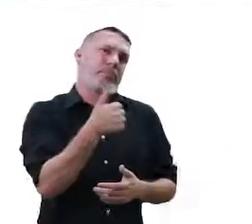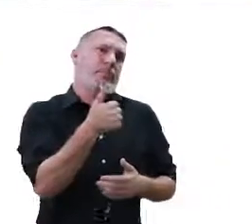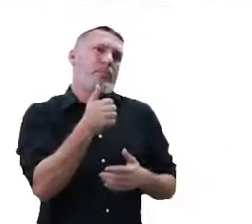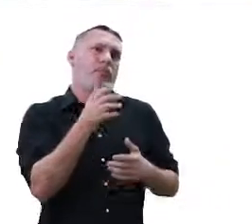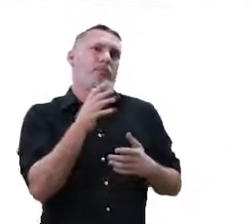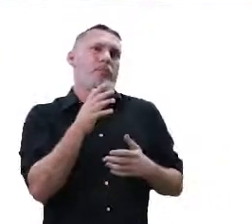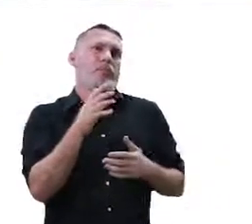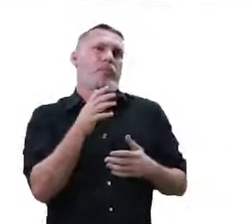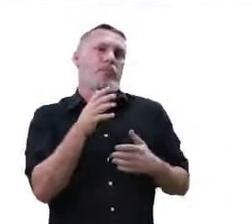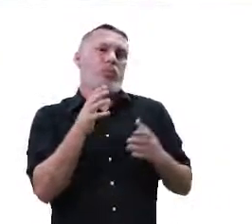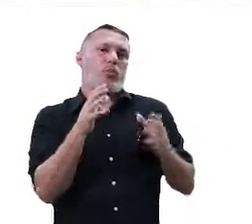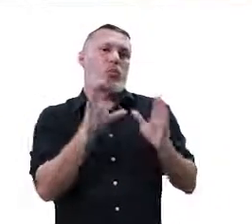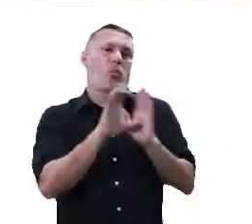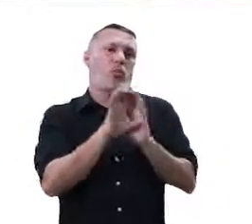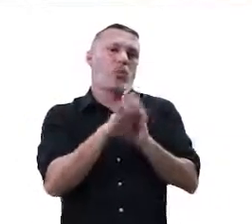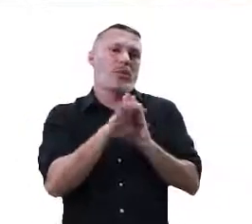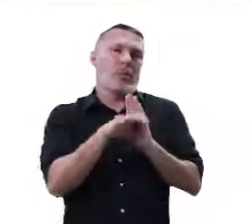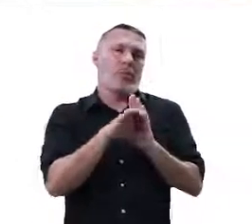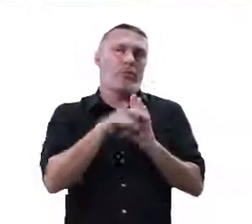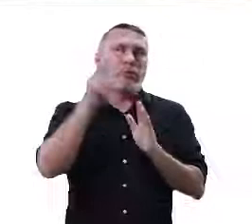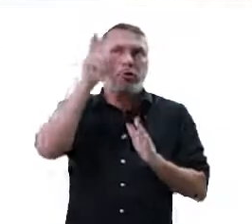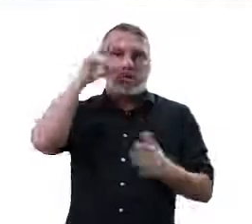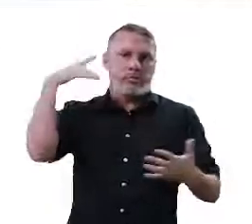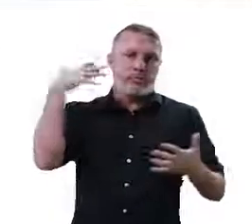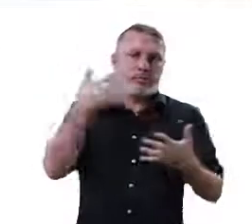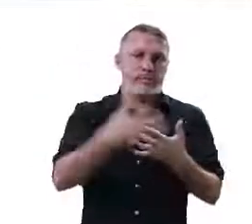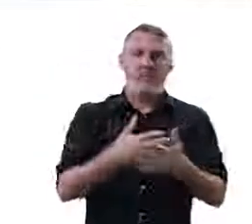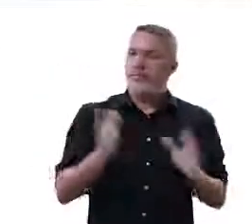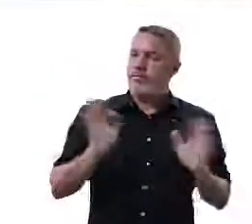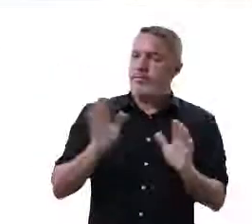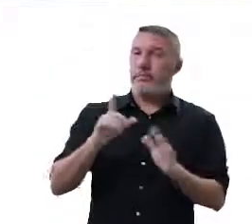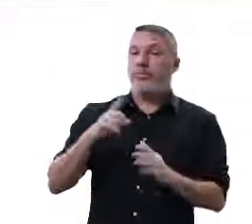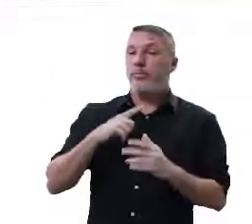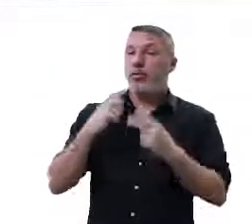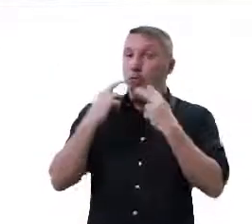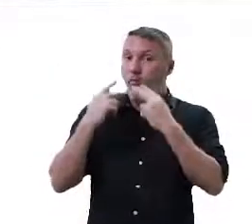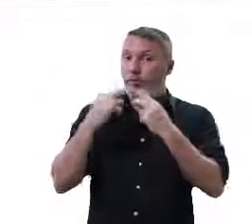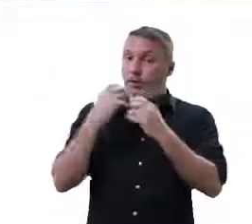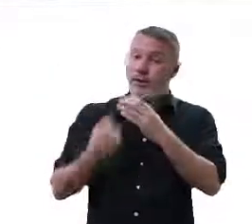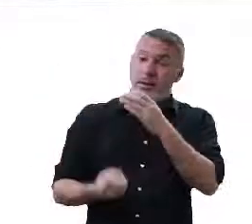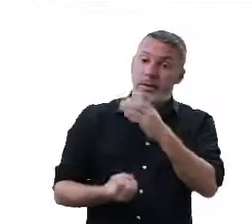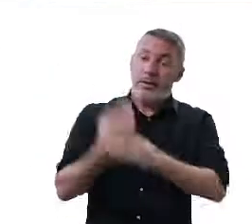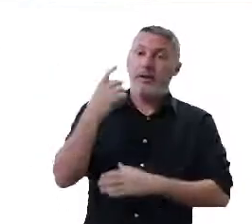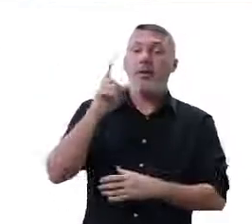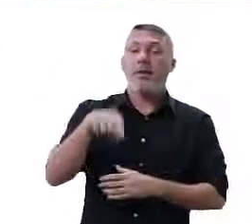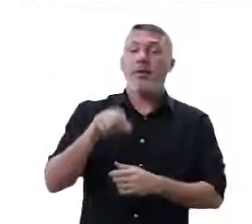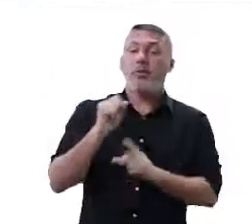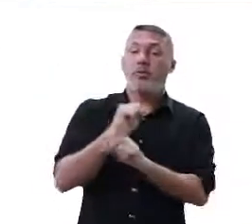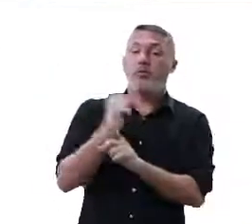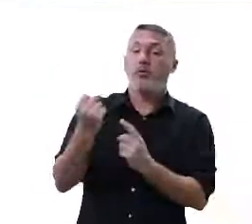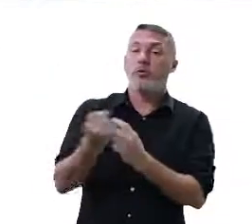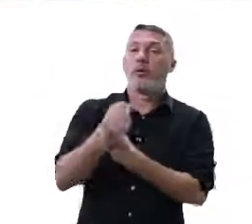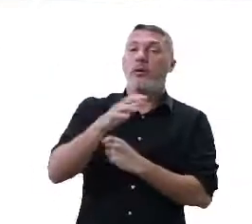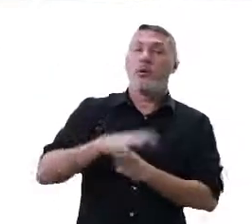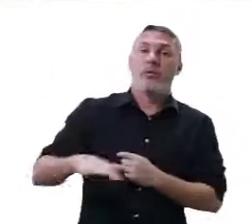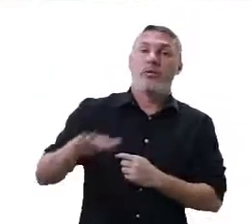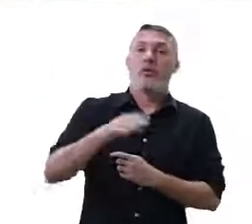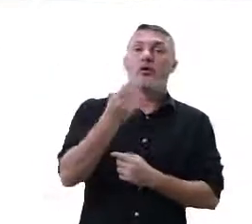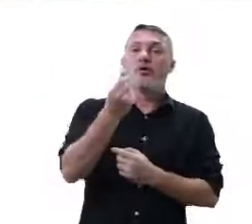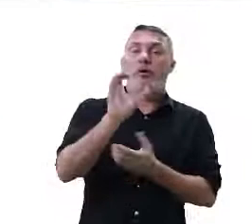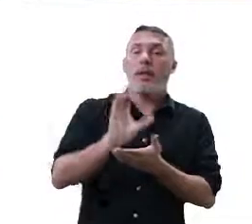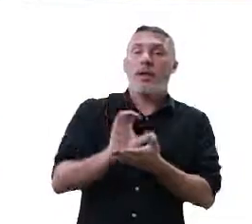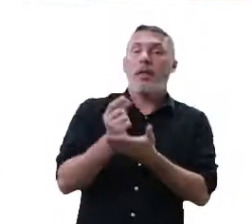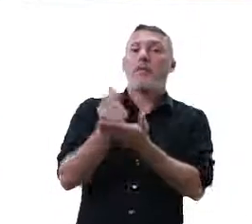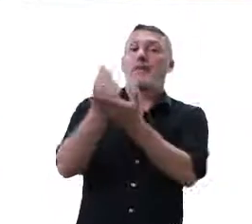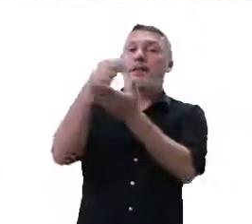aplica indiscriminadamente ao longo da história. É uma novidade criada pela sociedade capitalista, onde você vai